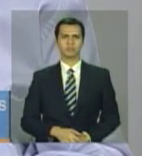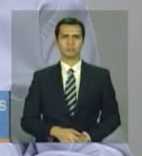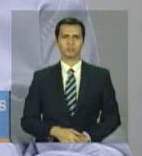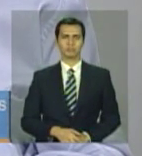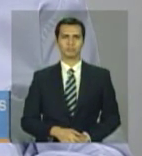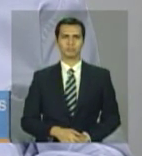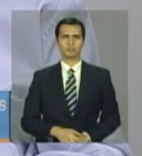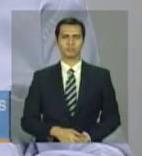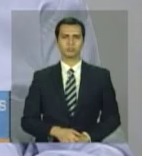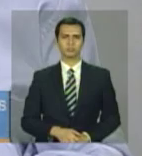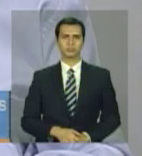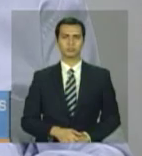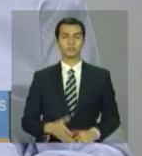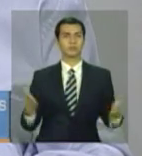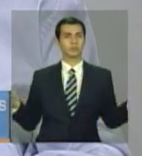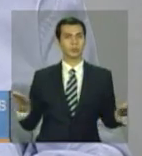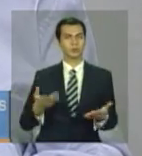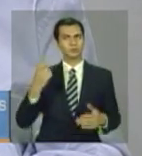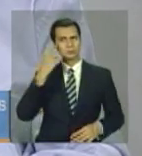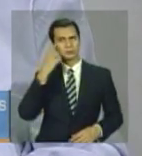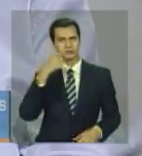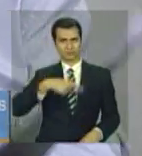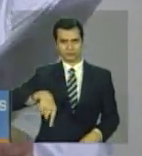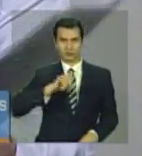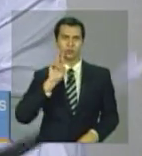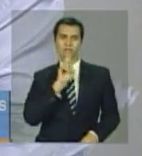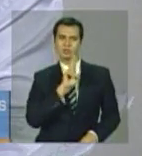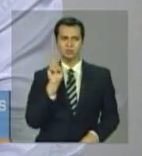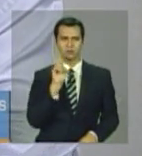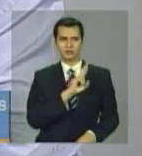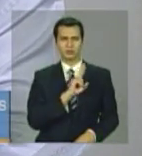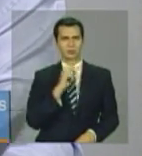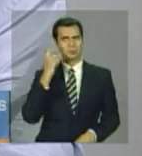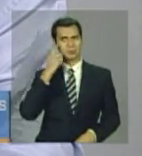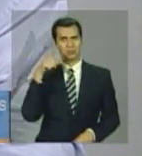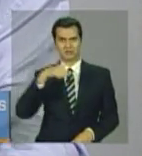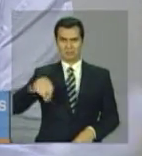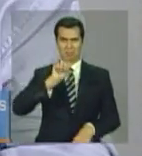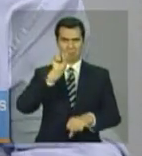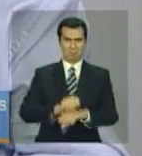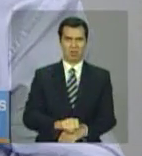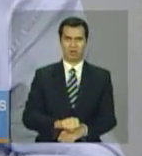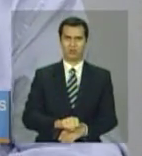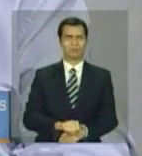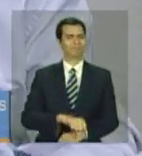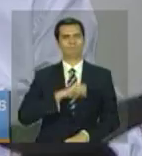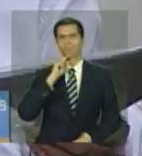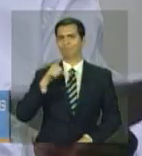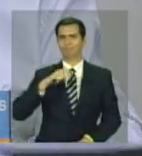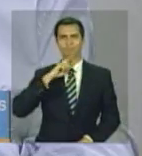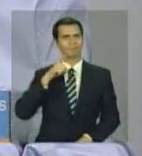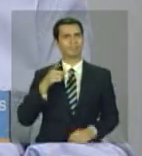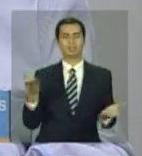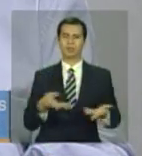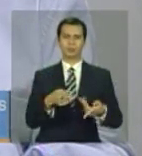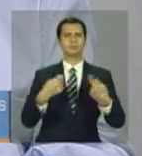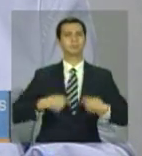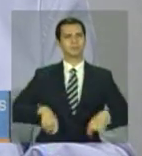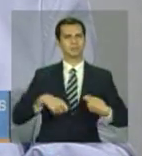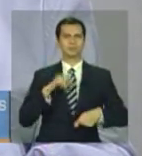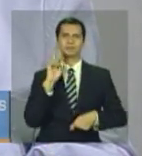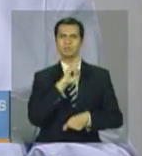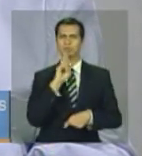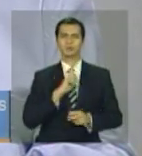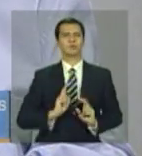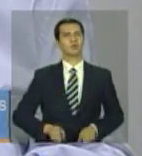você pensar, né, num restaurante desse, você chegar lá e falar assim, olha, não vai mais funcionar, né? Não tem como, né? Ele vai sempre funcionar. E